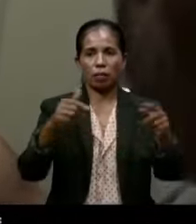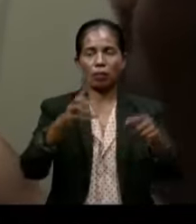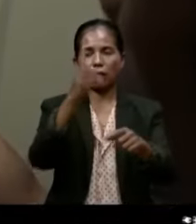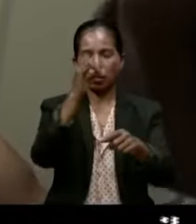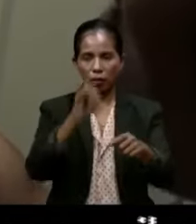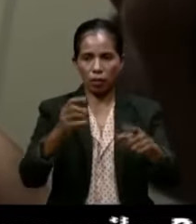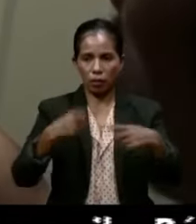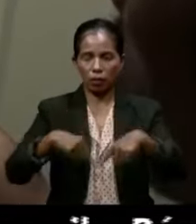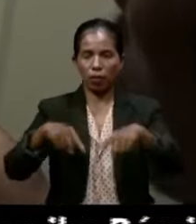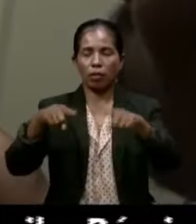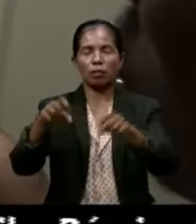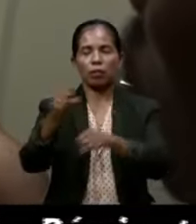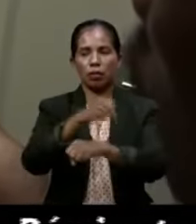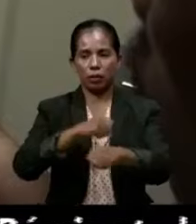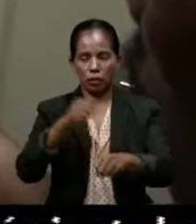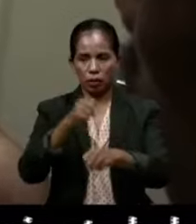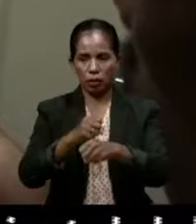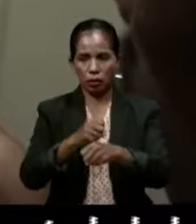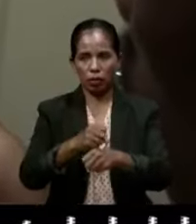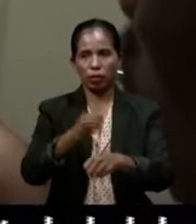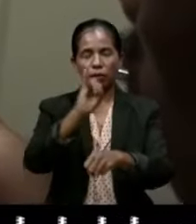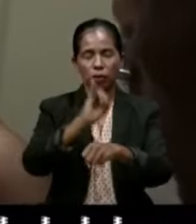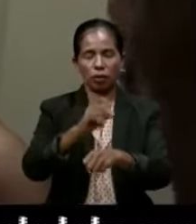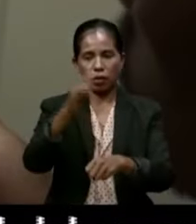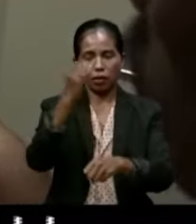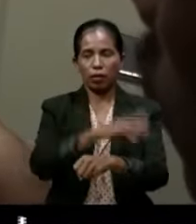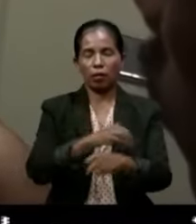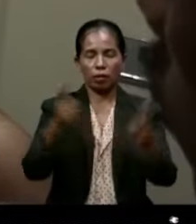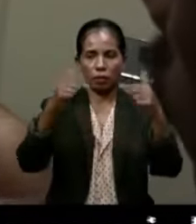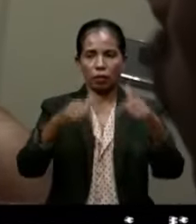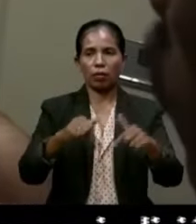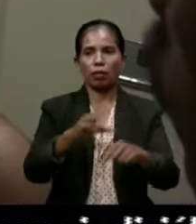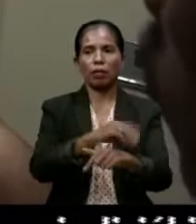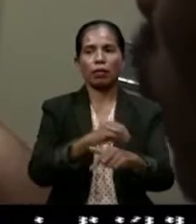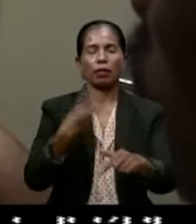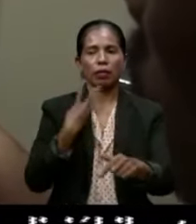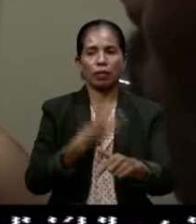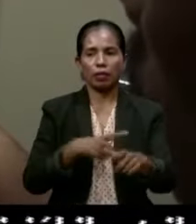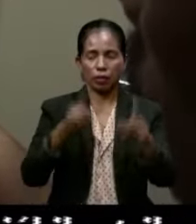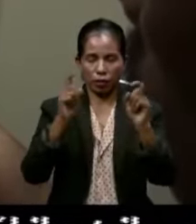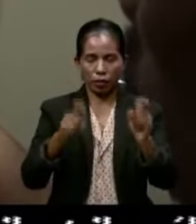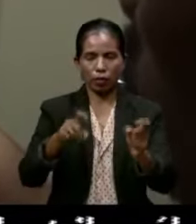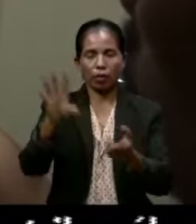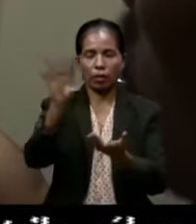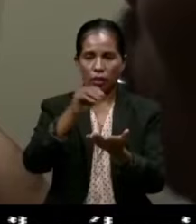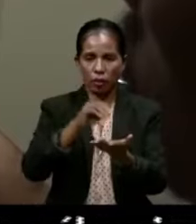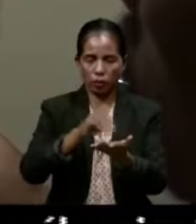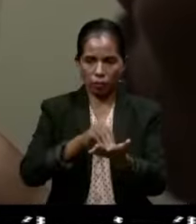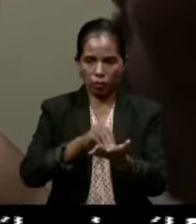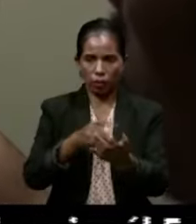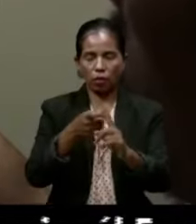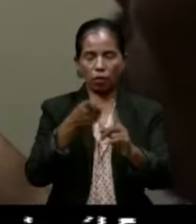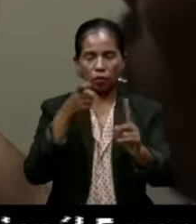dili dili fila fal ba Singapura tot Itali mak ni fila fal mai agora cobertura sene me kita tenki kapta